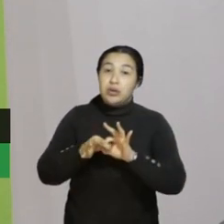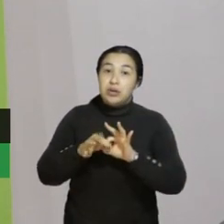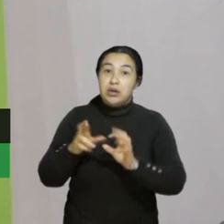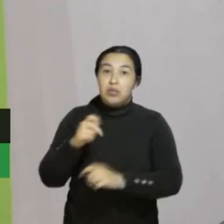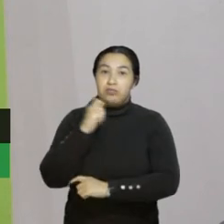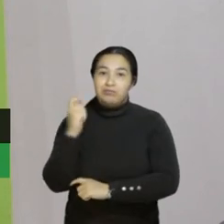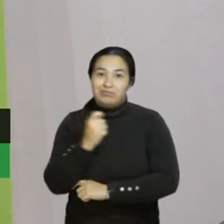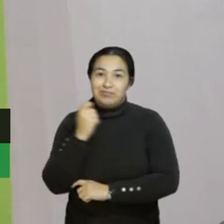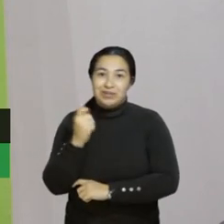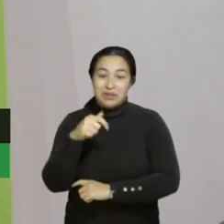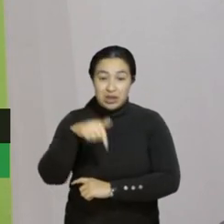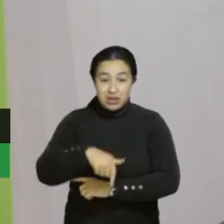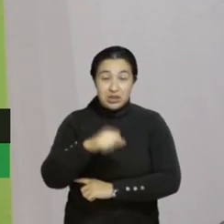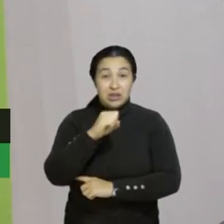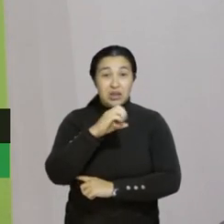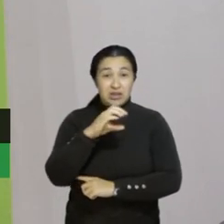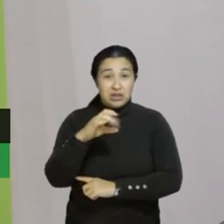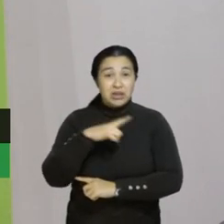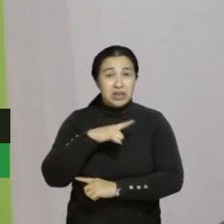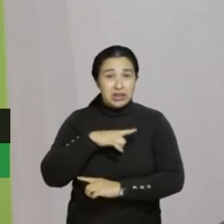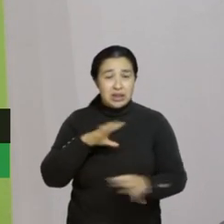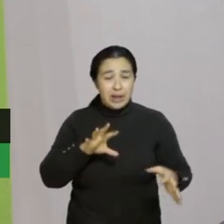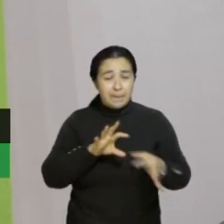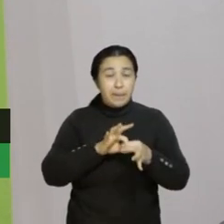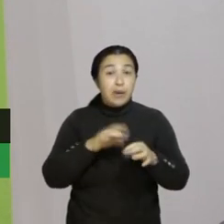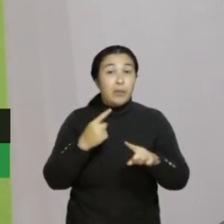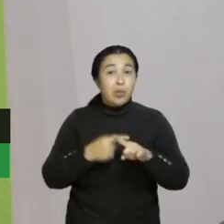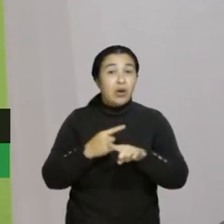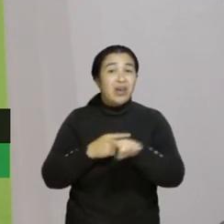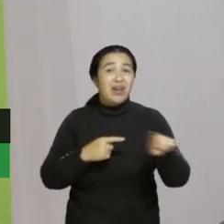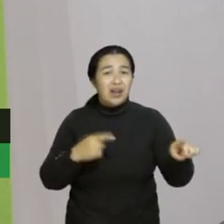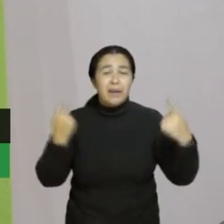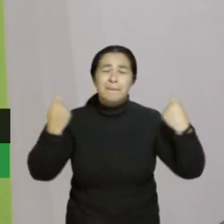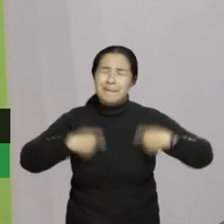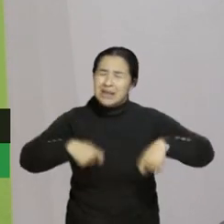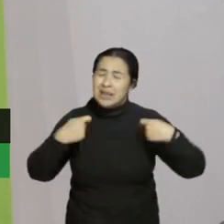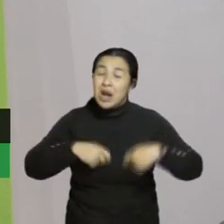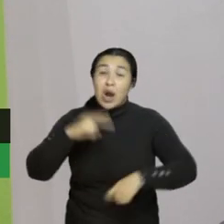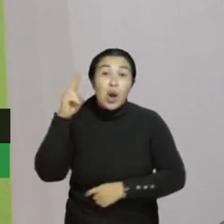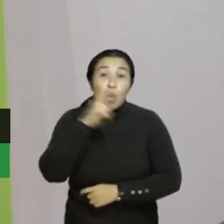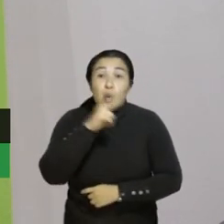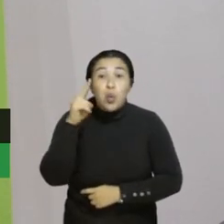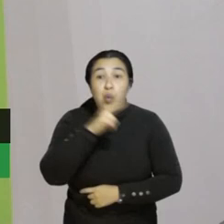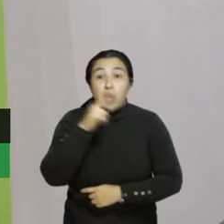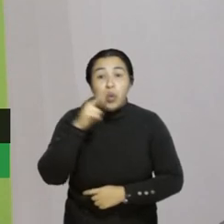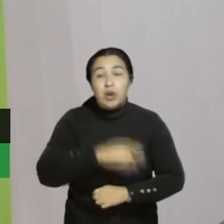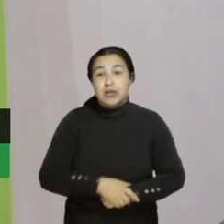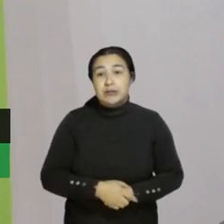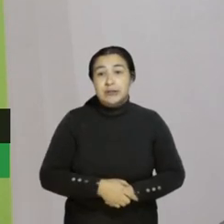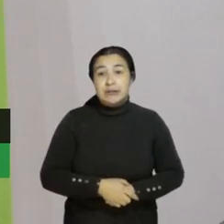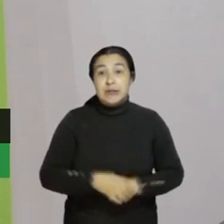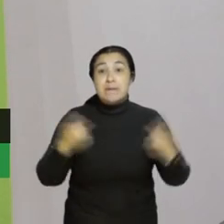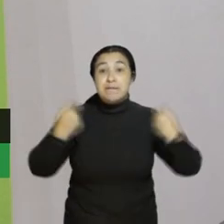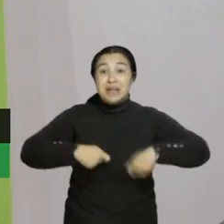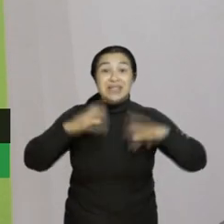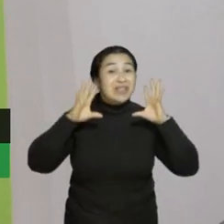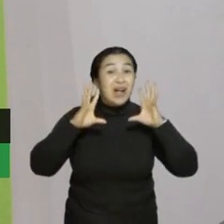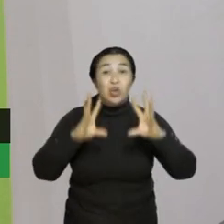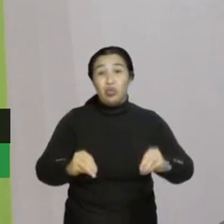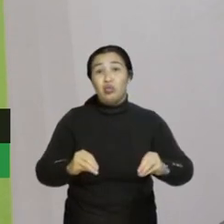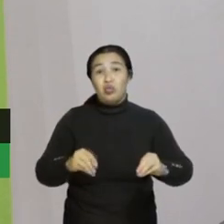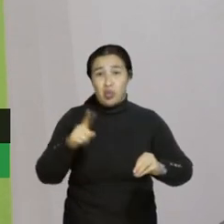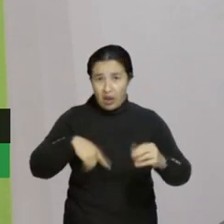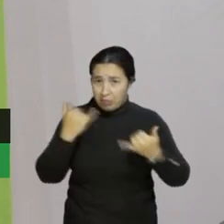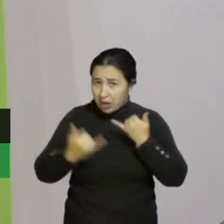que me deixa extremamente impressionado, porque eles precisam. Eles estão precisando de tudo e não é brincadeira. E mesmo